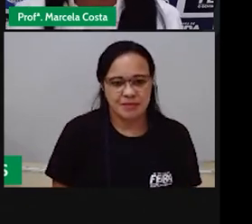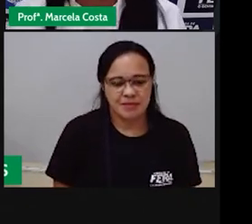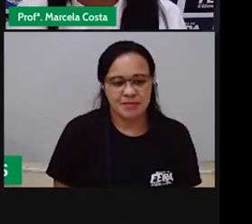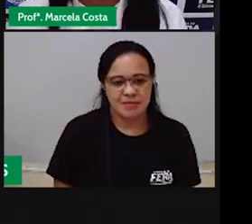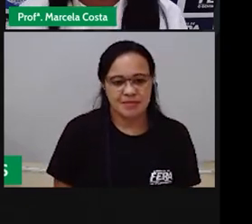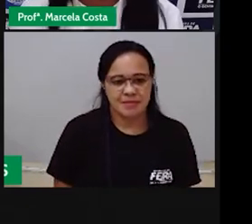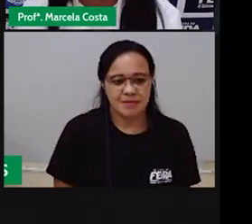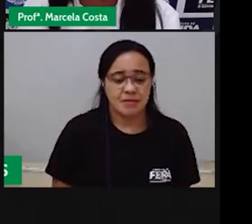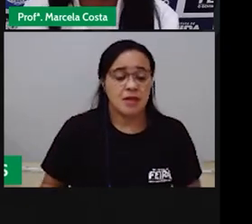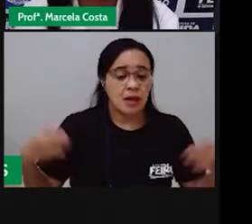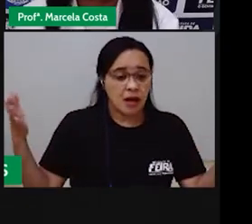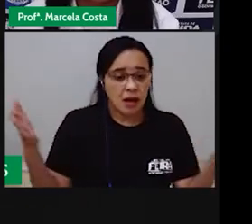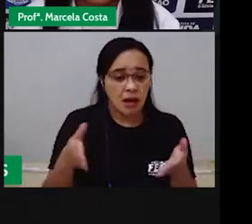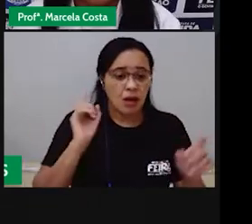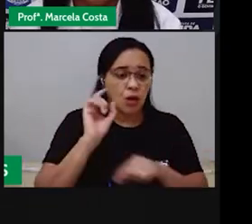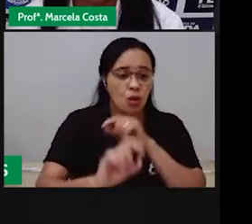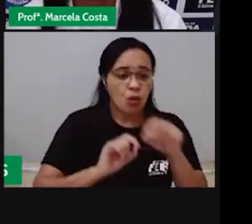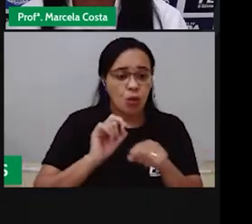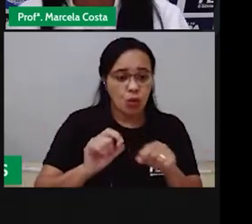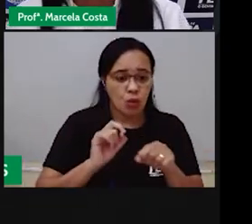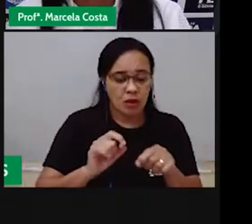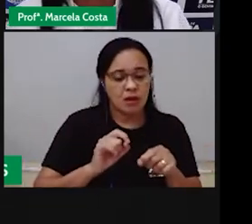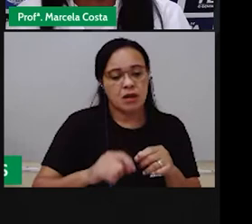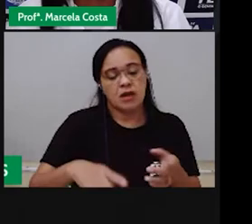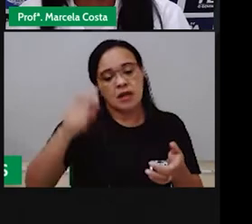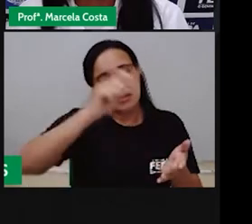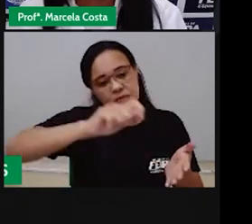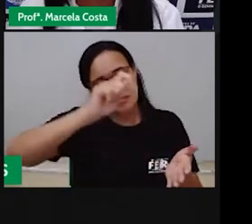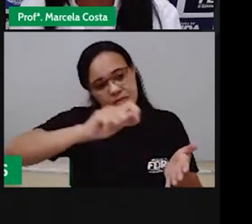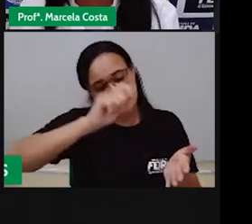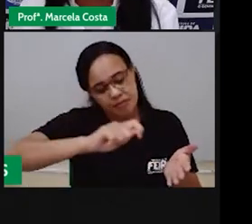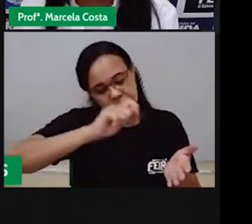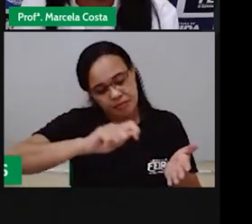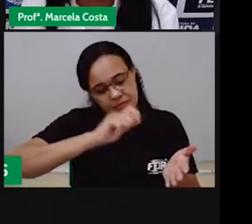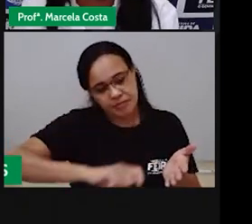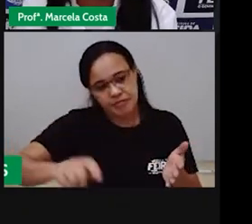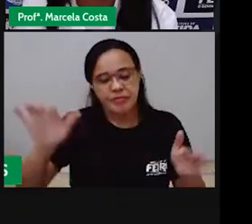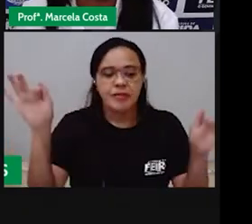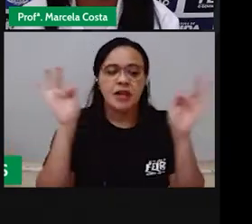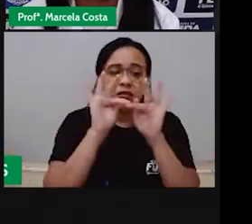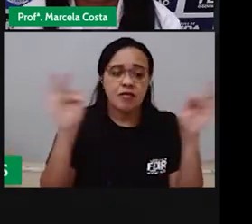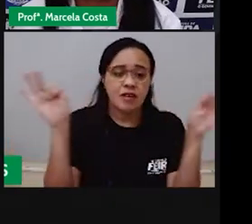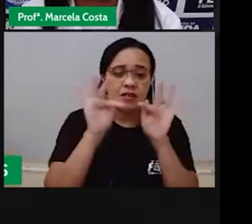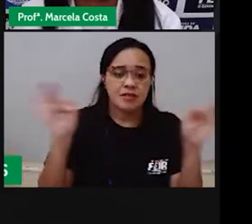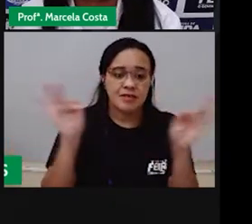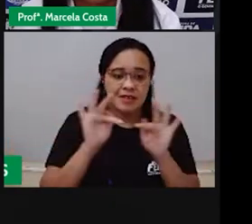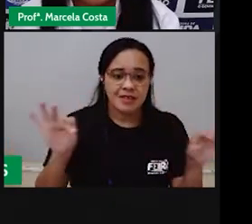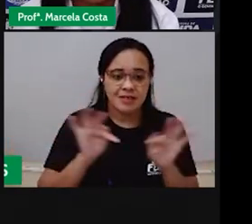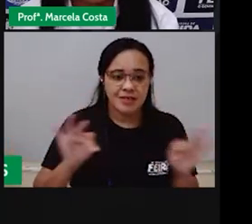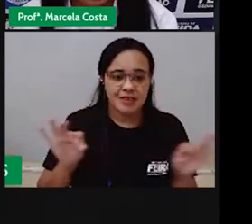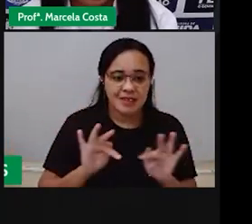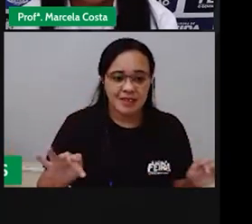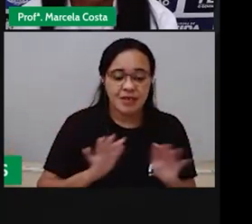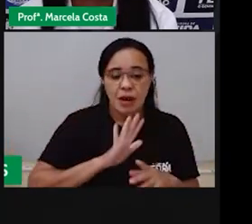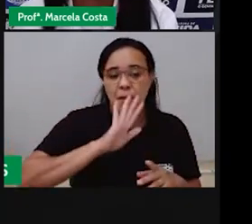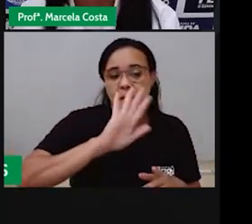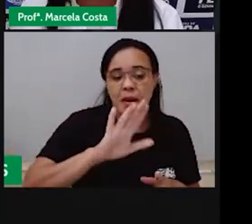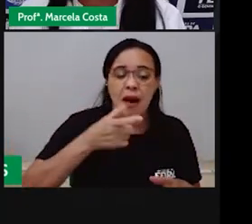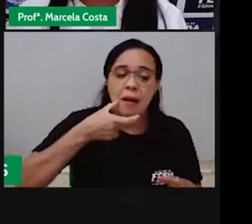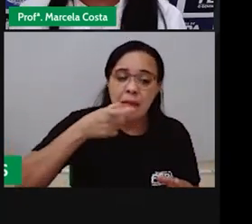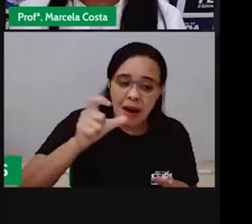Agora, eu quero que você escreva frases usando outra palavra. A palavra